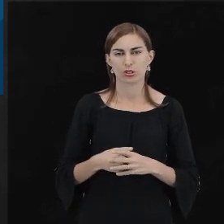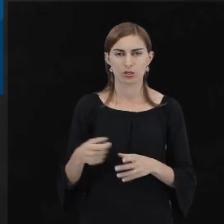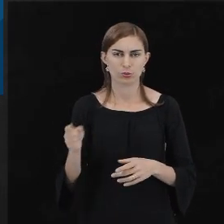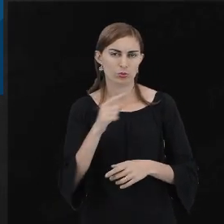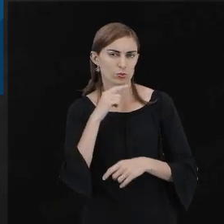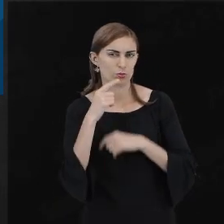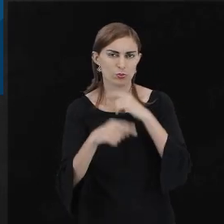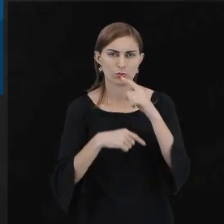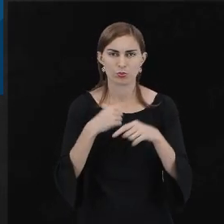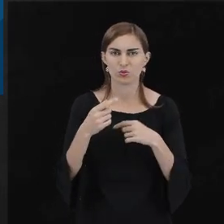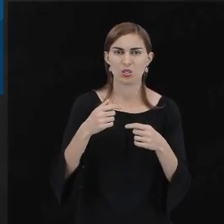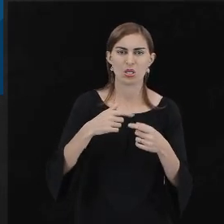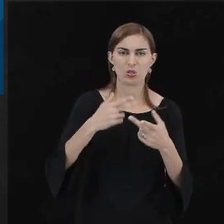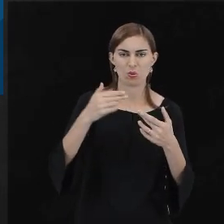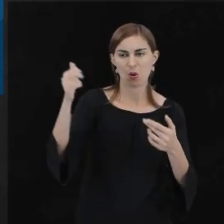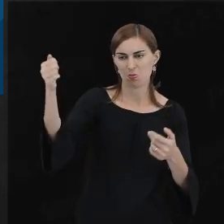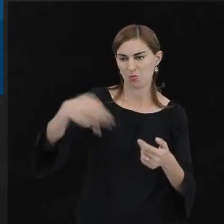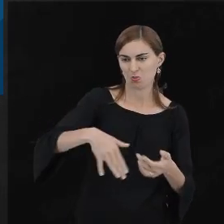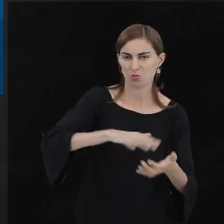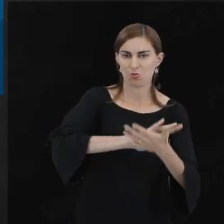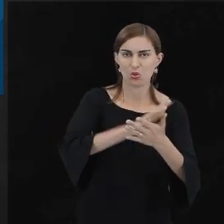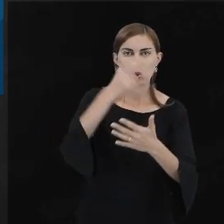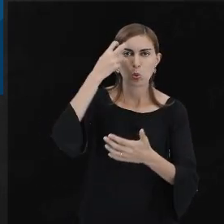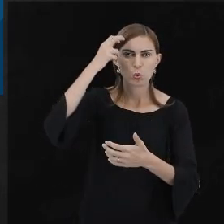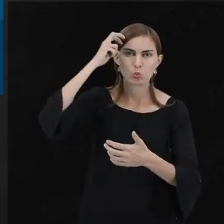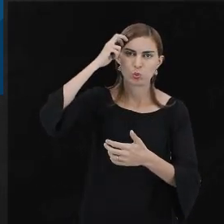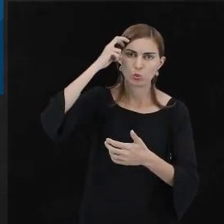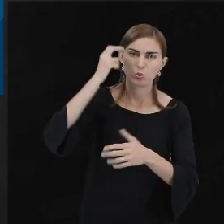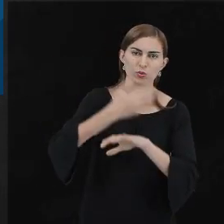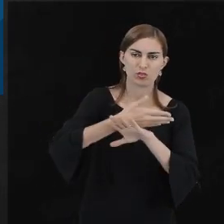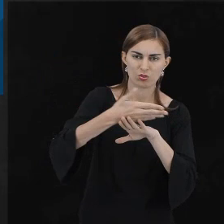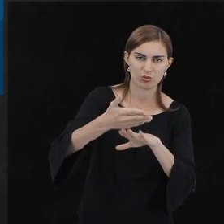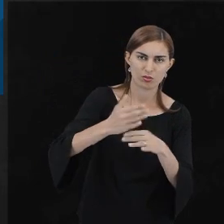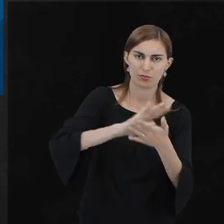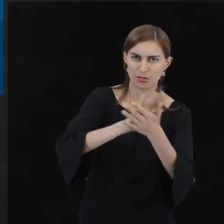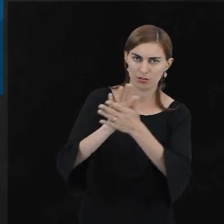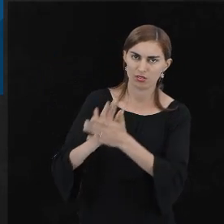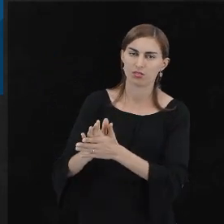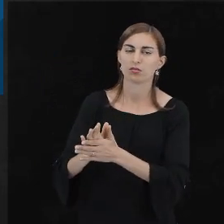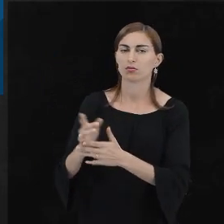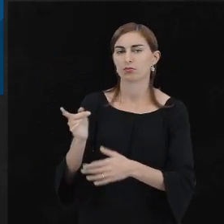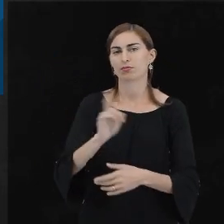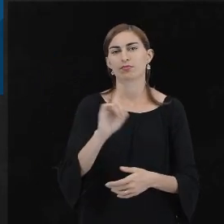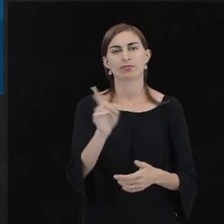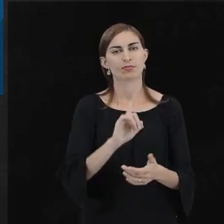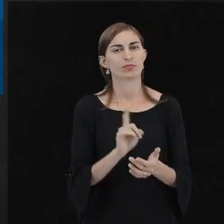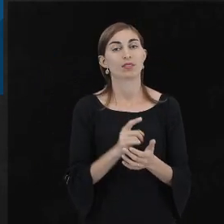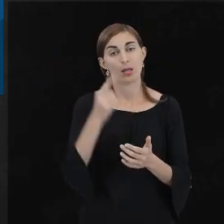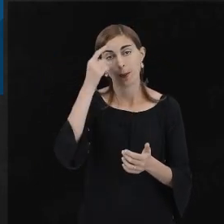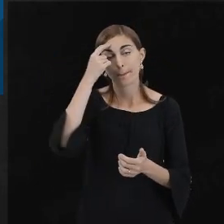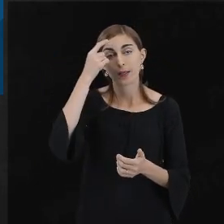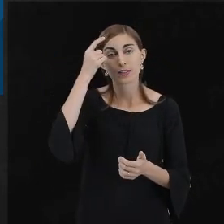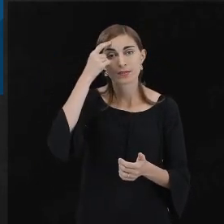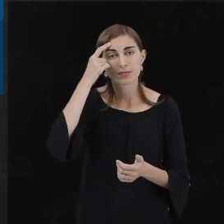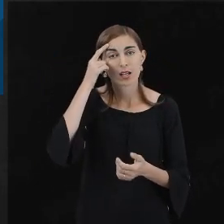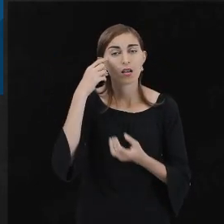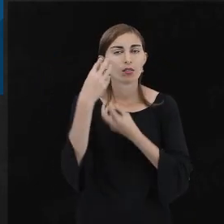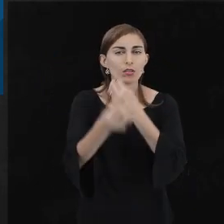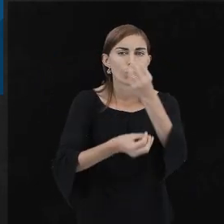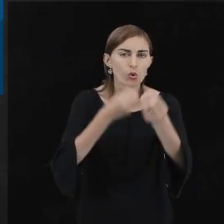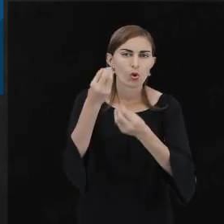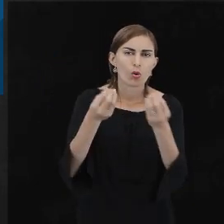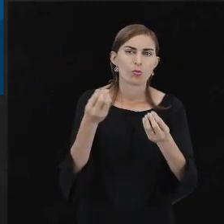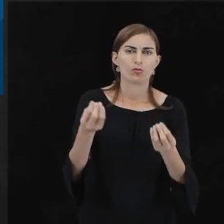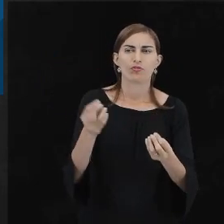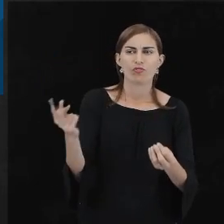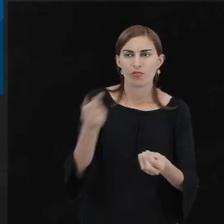não depreciar culturas nem grupos, né? Sobretudo as camadas populares, mas pensar em como